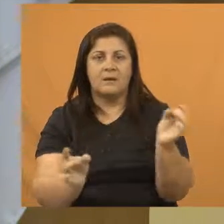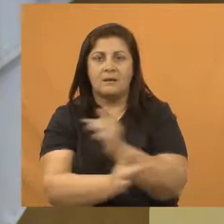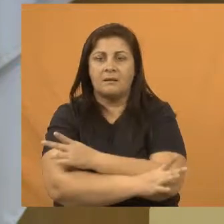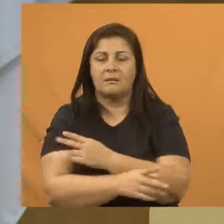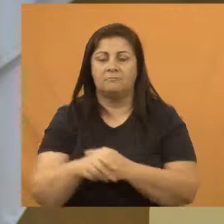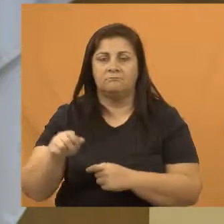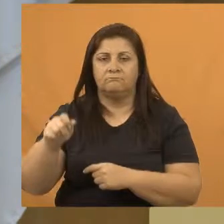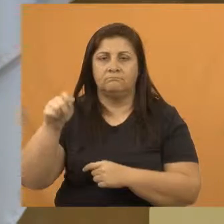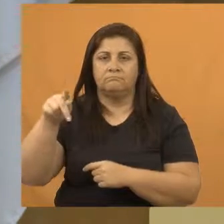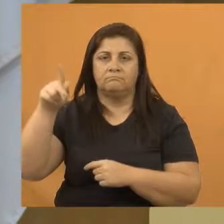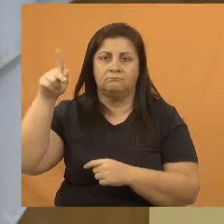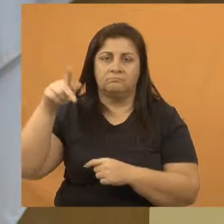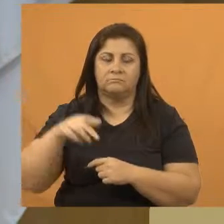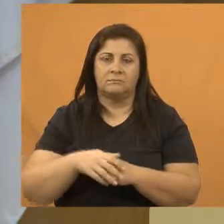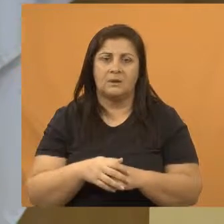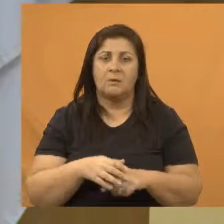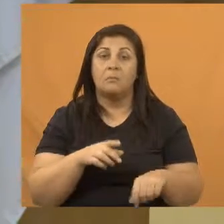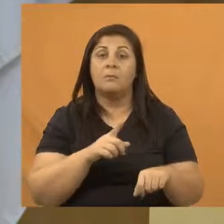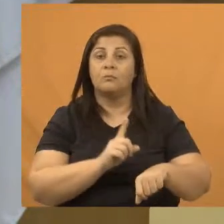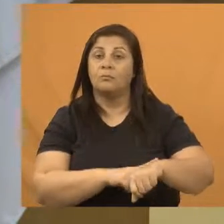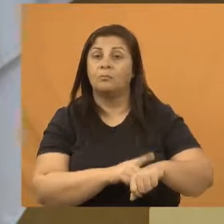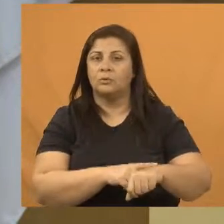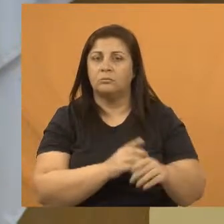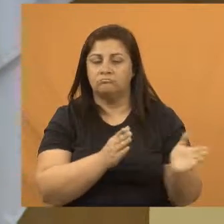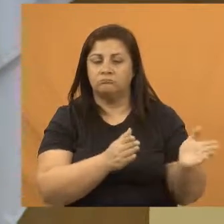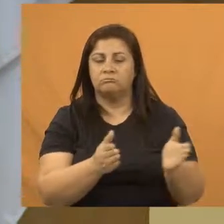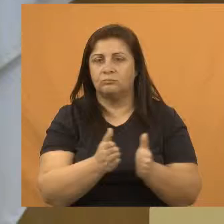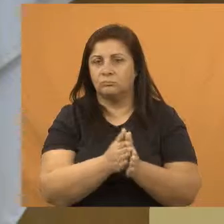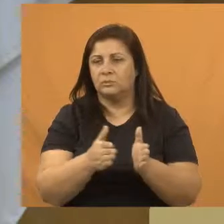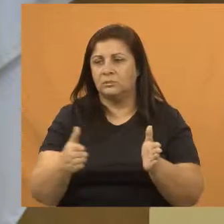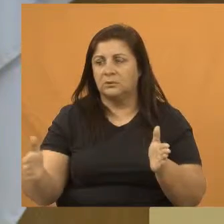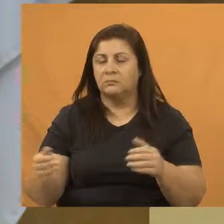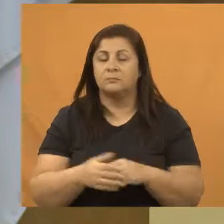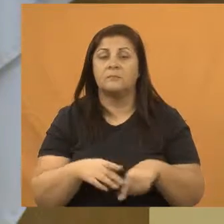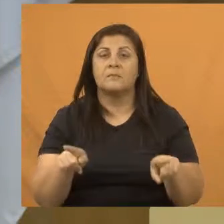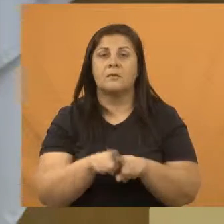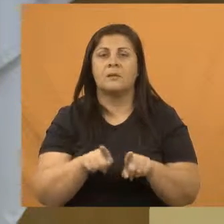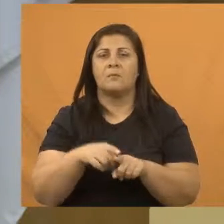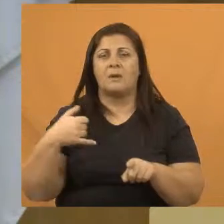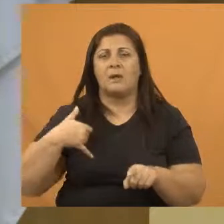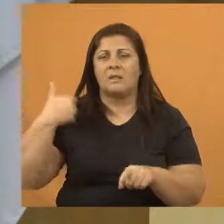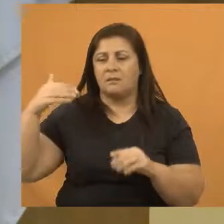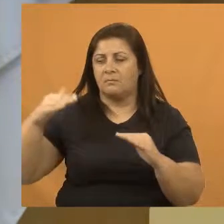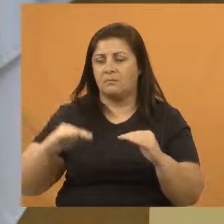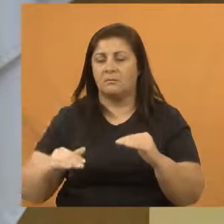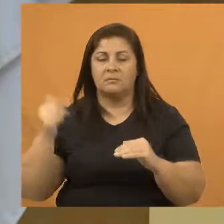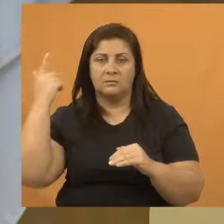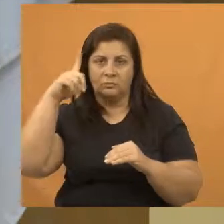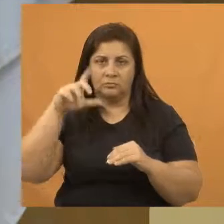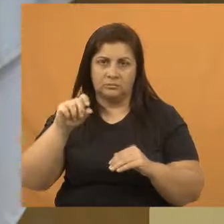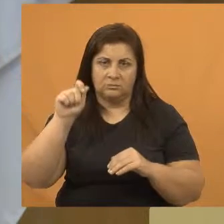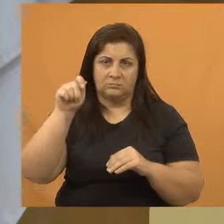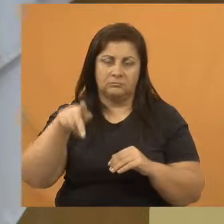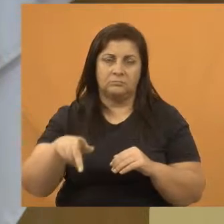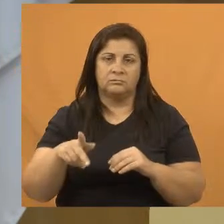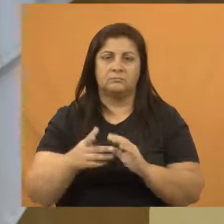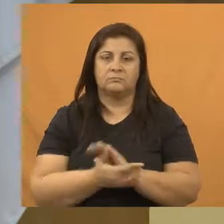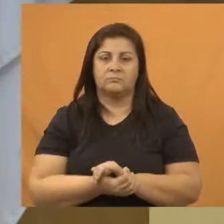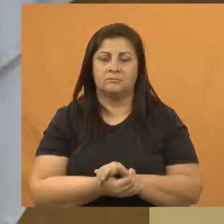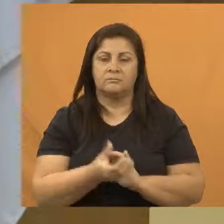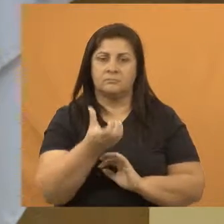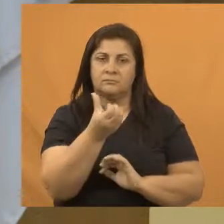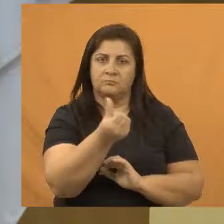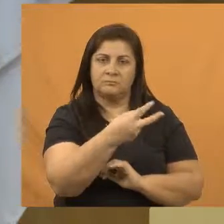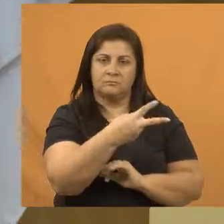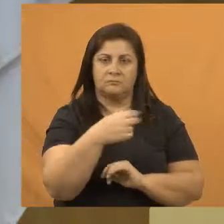aposentadoria por tempo de contribuição e a imposição da idade mínima para a aposentadoria. 62